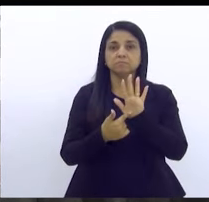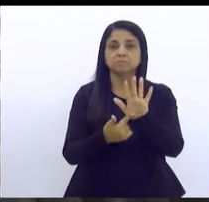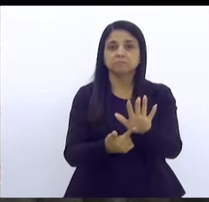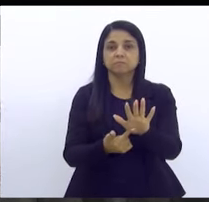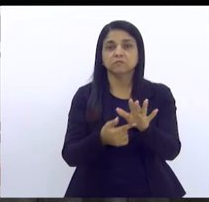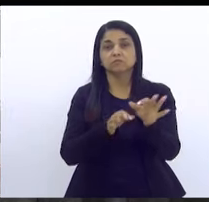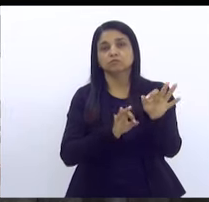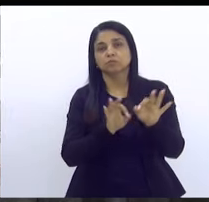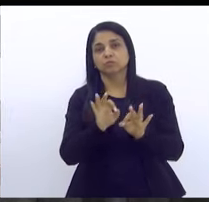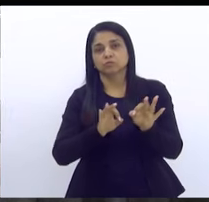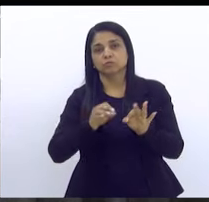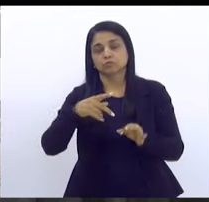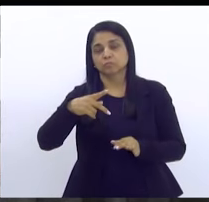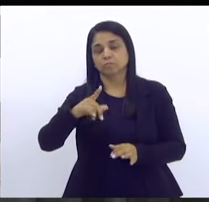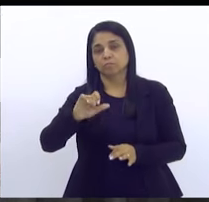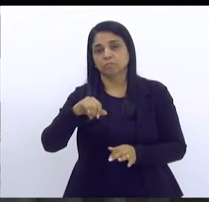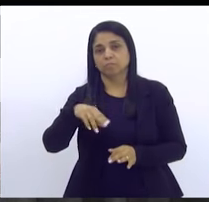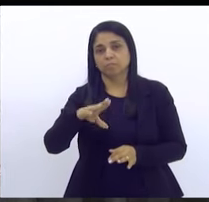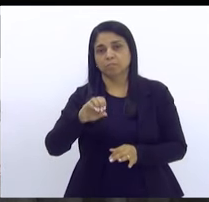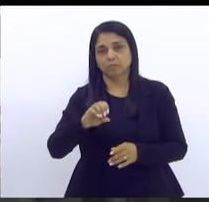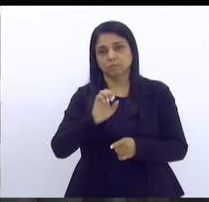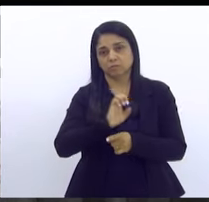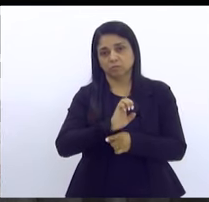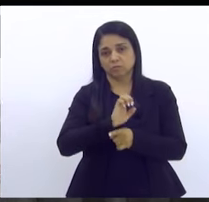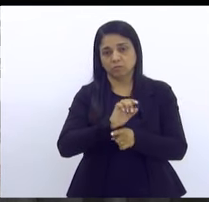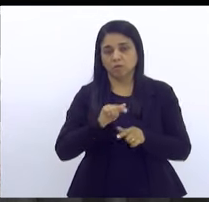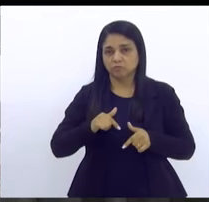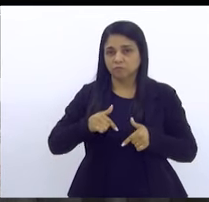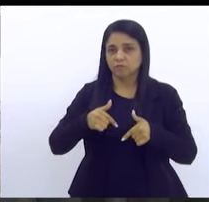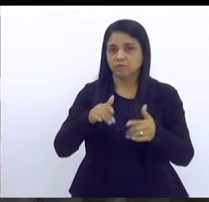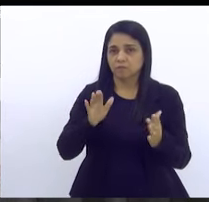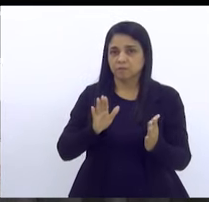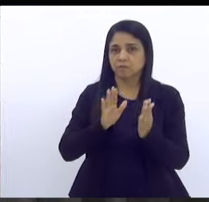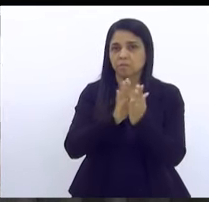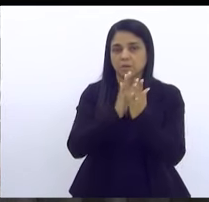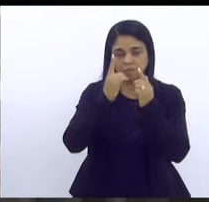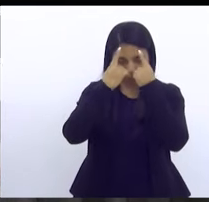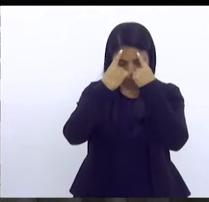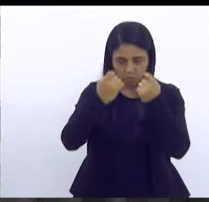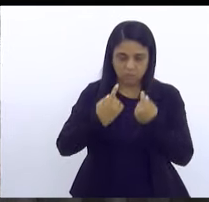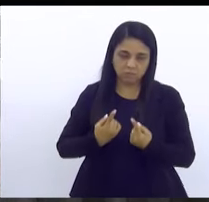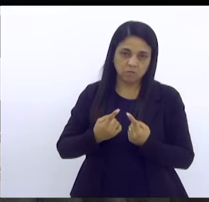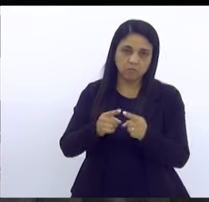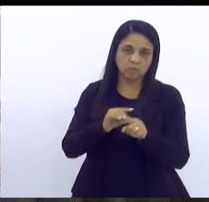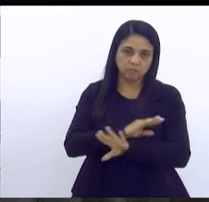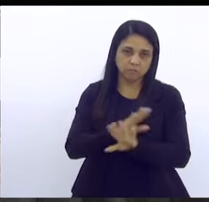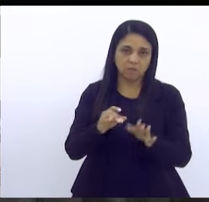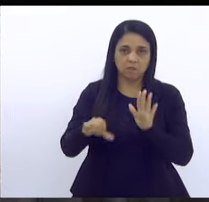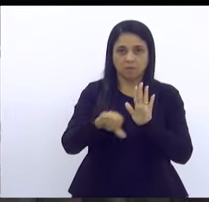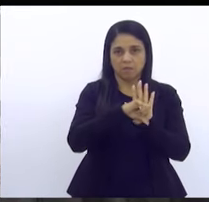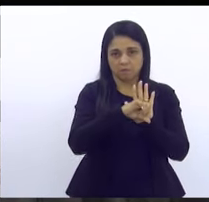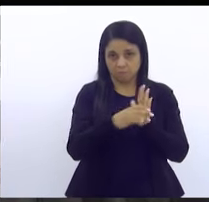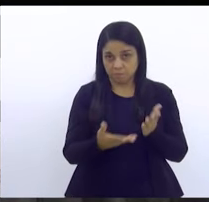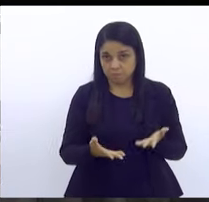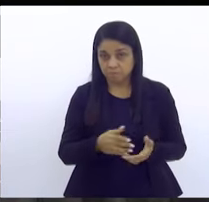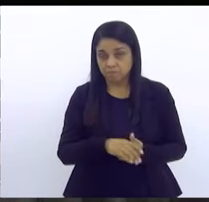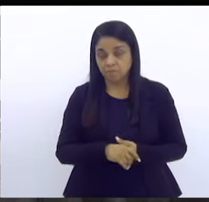de um plano estadual de enfrentamento à violência e à criminalidade. Eu quero